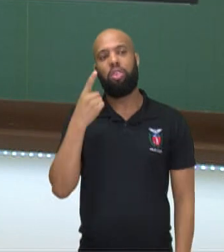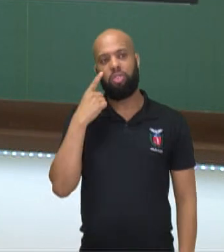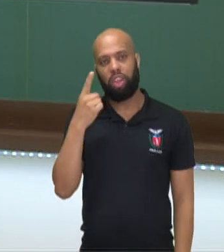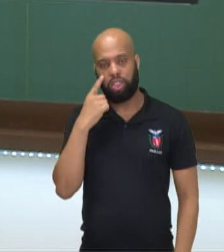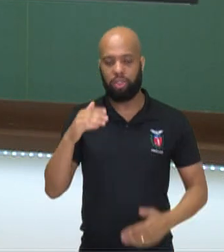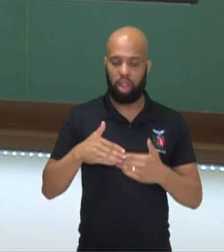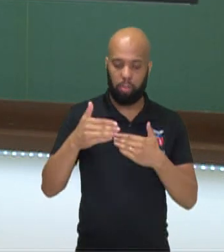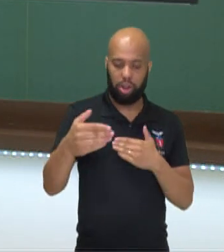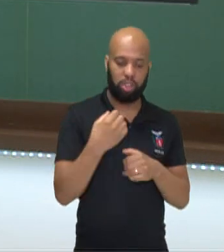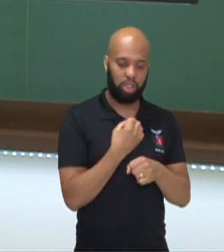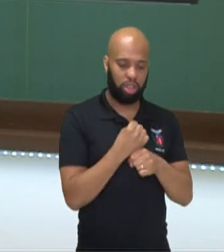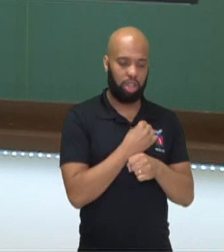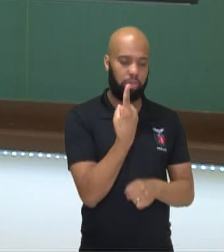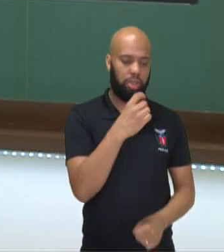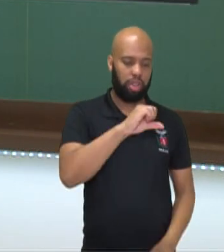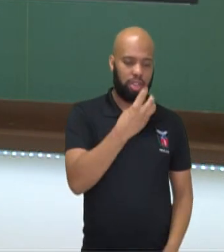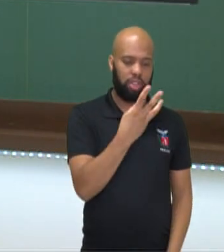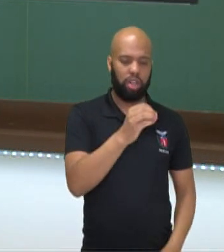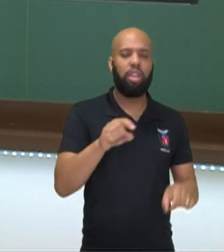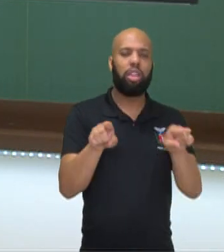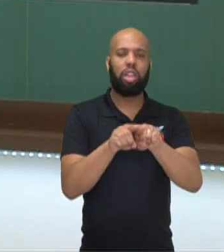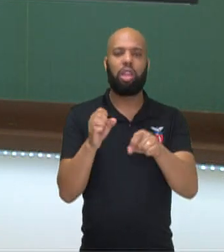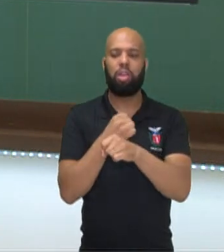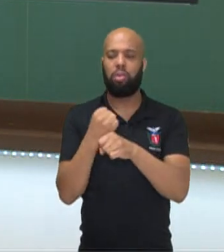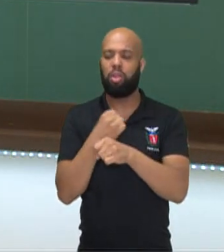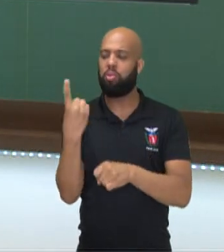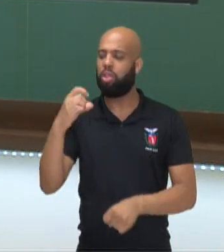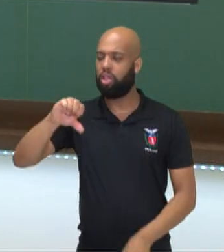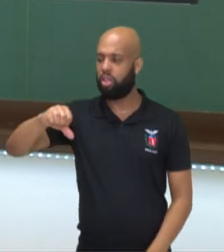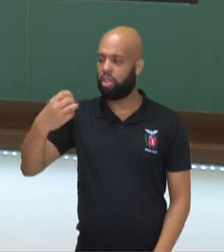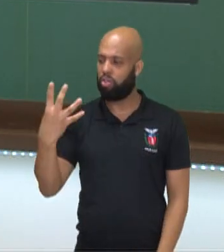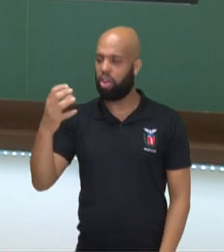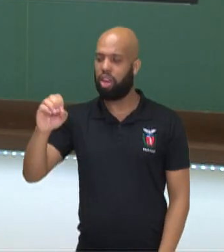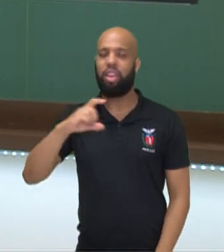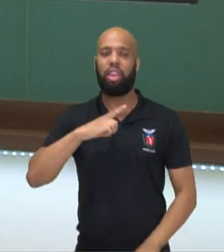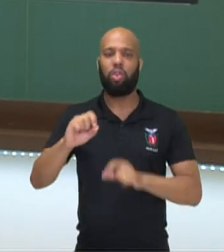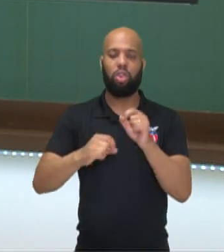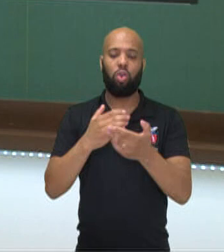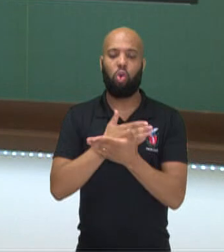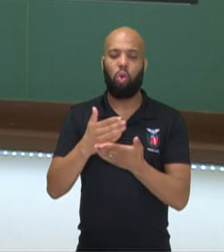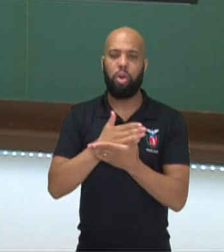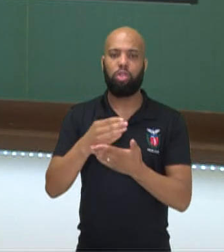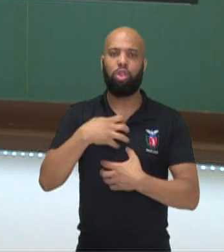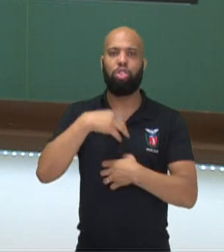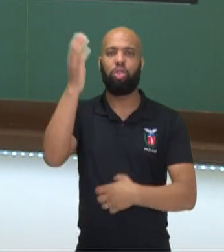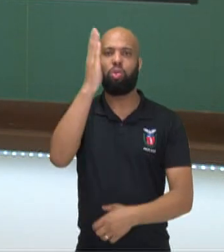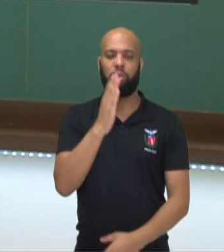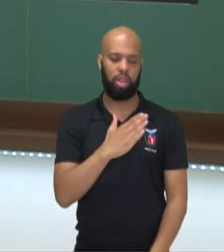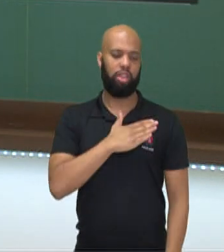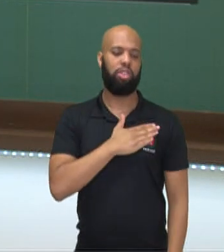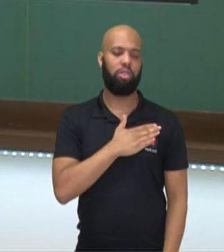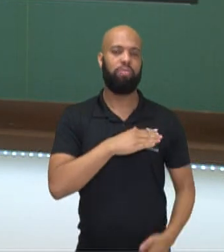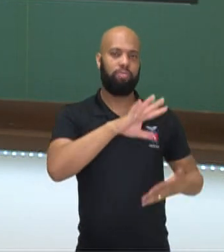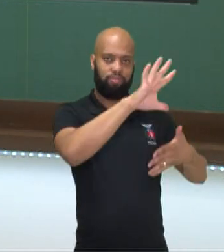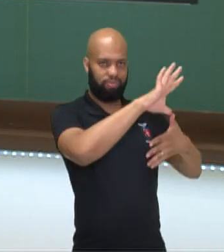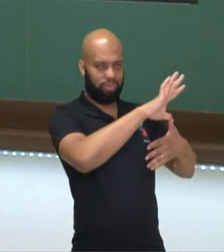A partir dos anos 1930, 1940, uma onda de nacionalismo, principalmente no continente